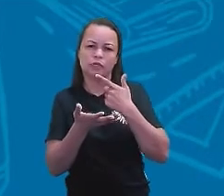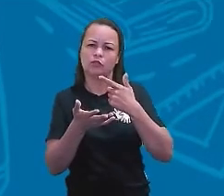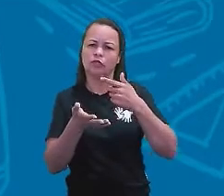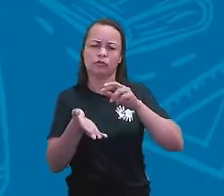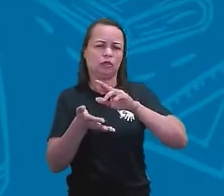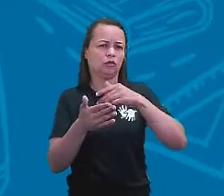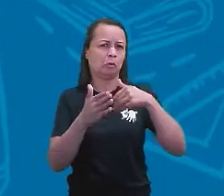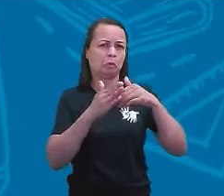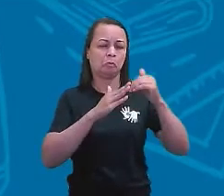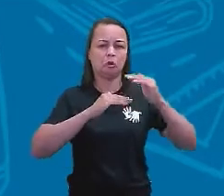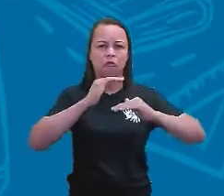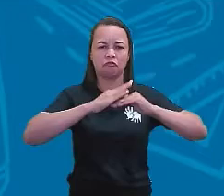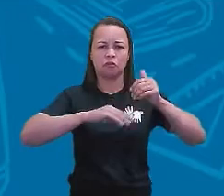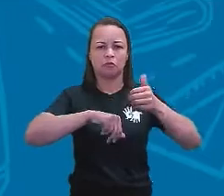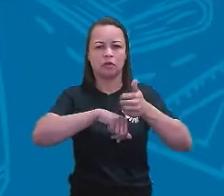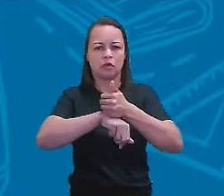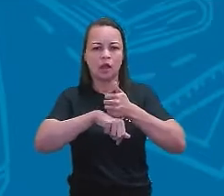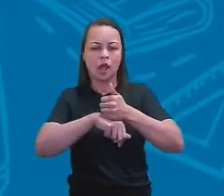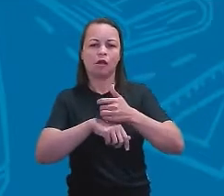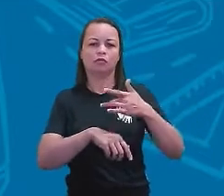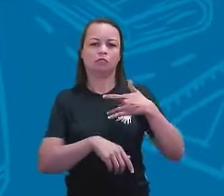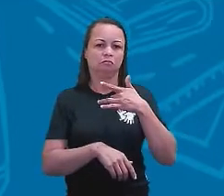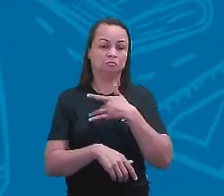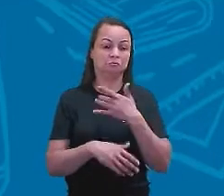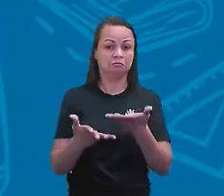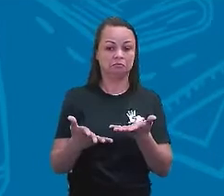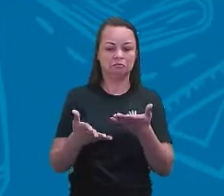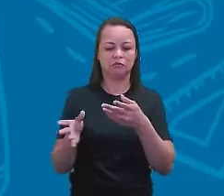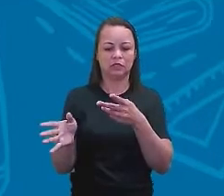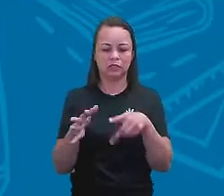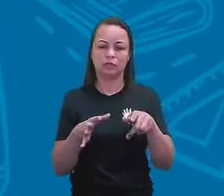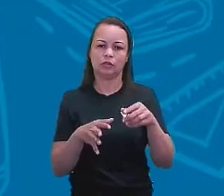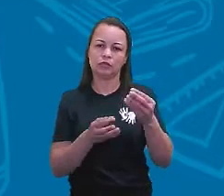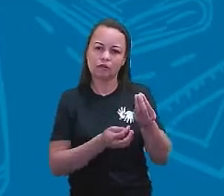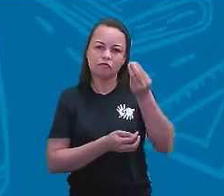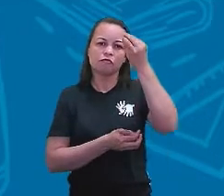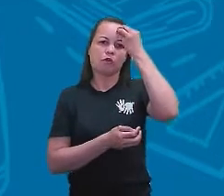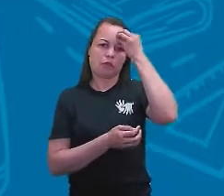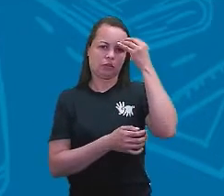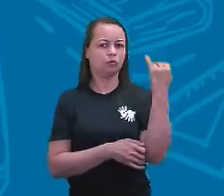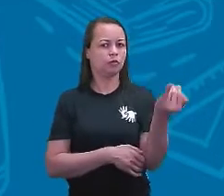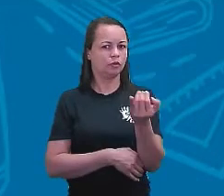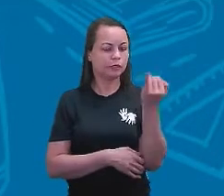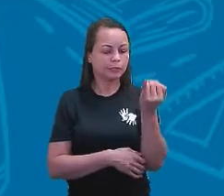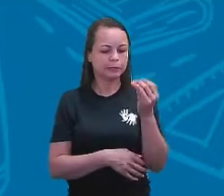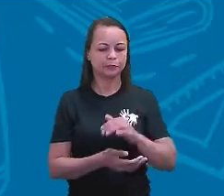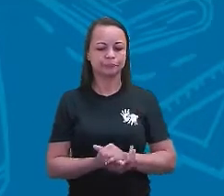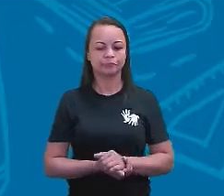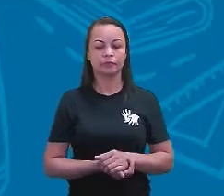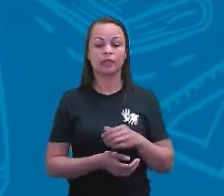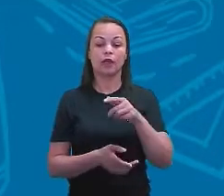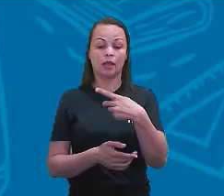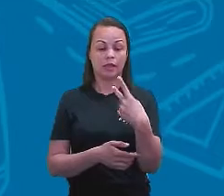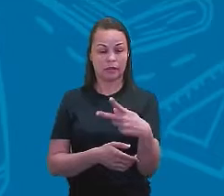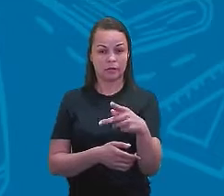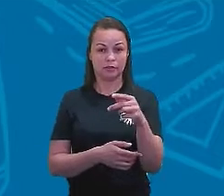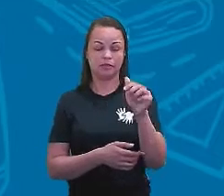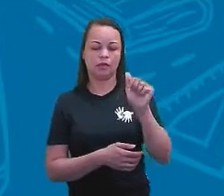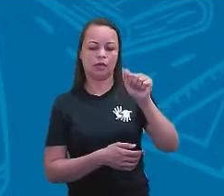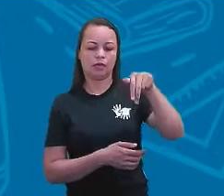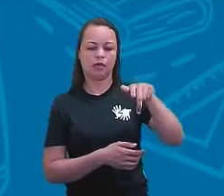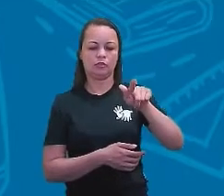profissionais da área de saúde. Então, guarda essa informação, que faz toda a diferença. Então, a renina age na anginotensinogênio, que